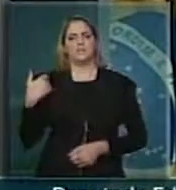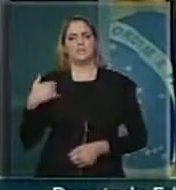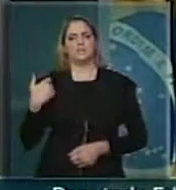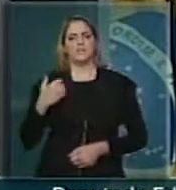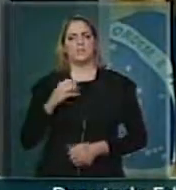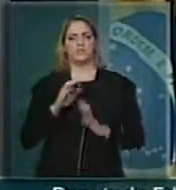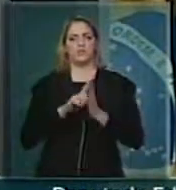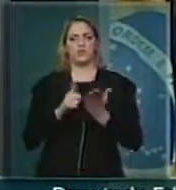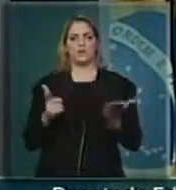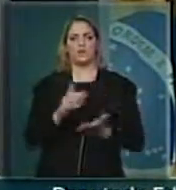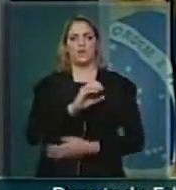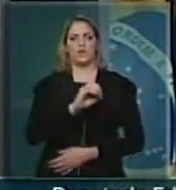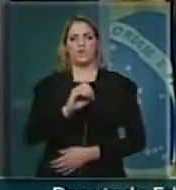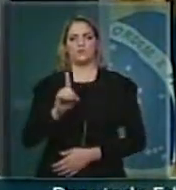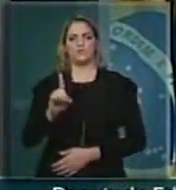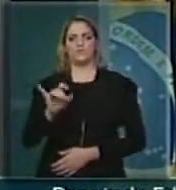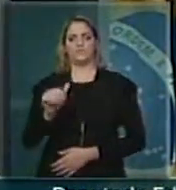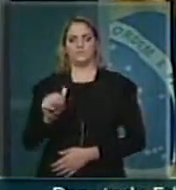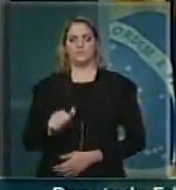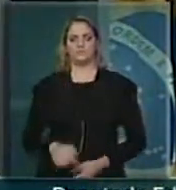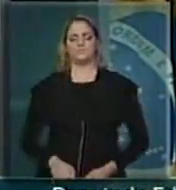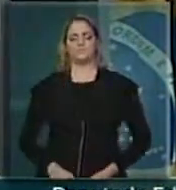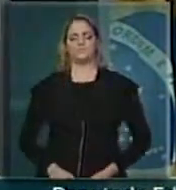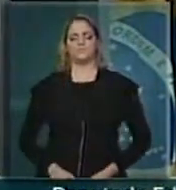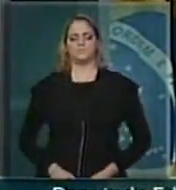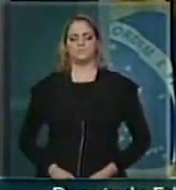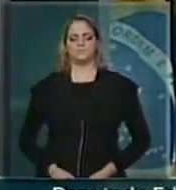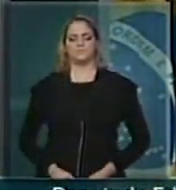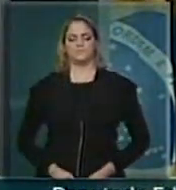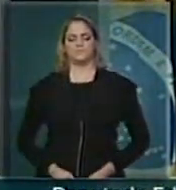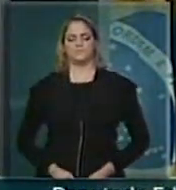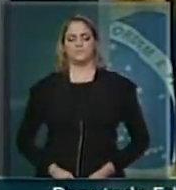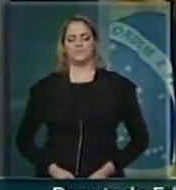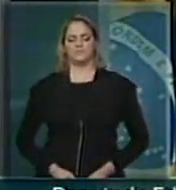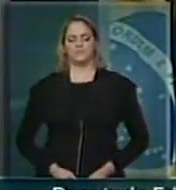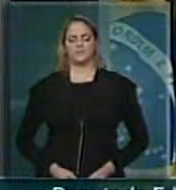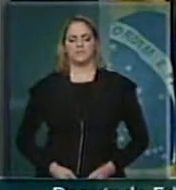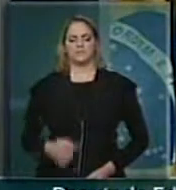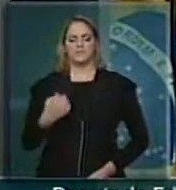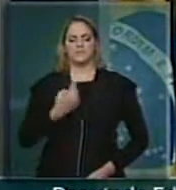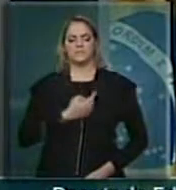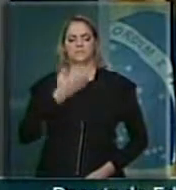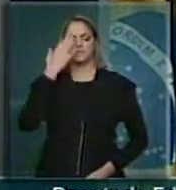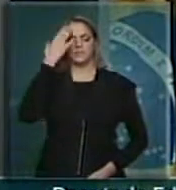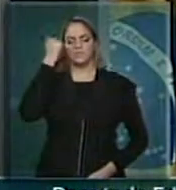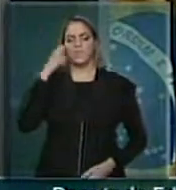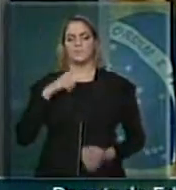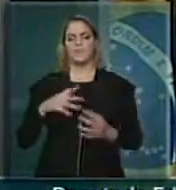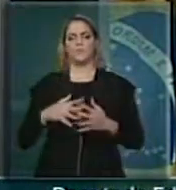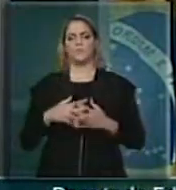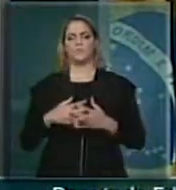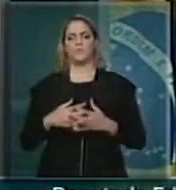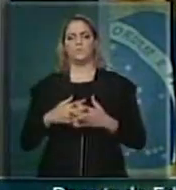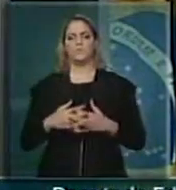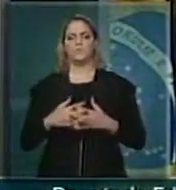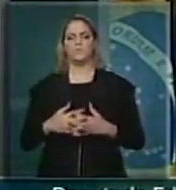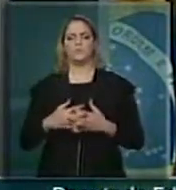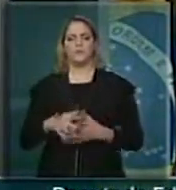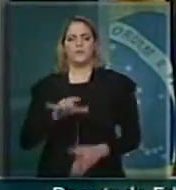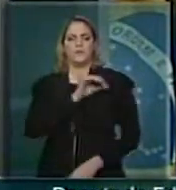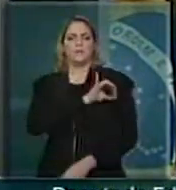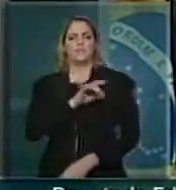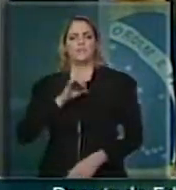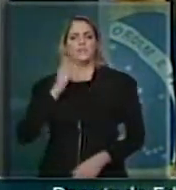A gente vive uma situação complicada no Rio de Janeiro. Nós já tivemos uma diversidade grande de órgãos